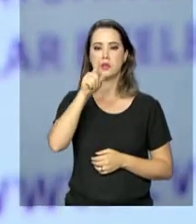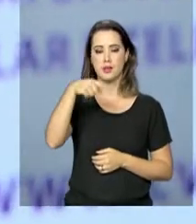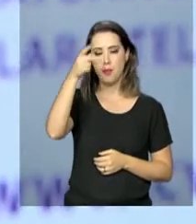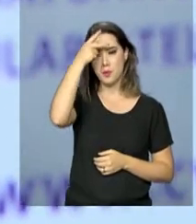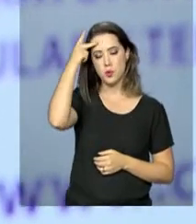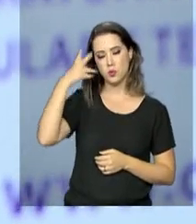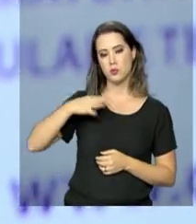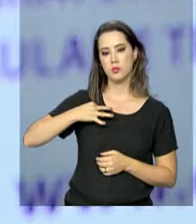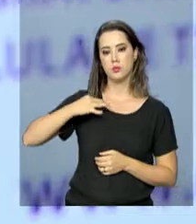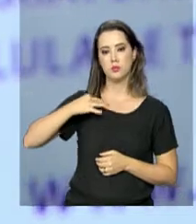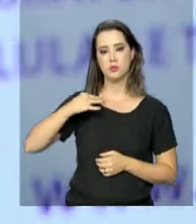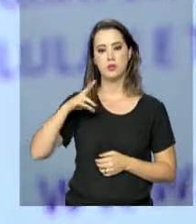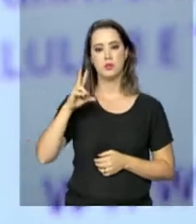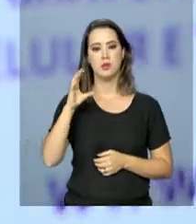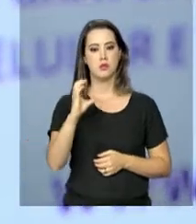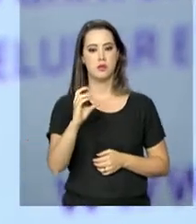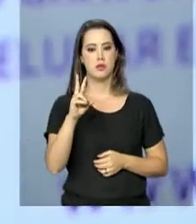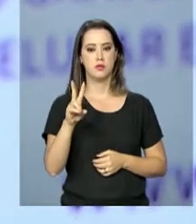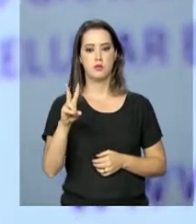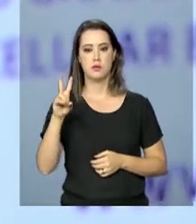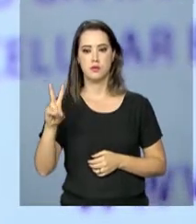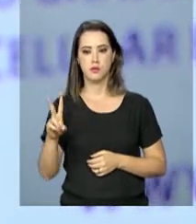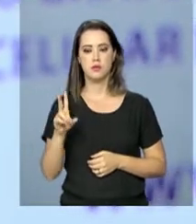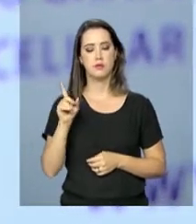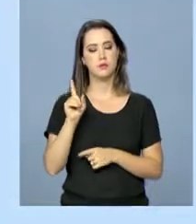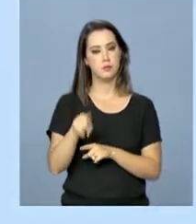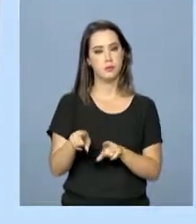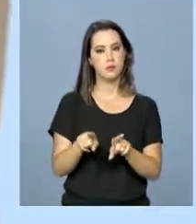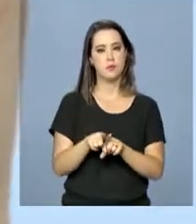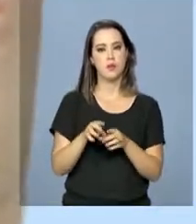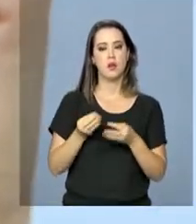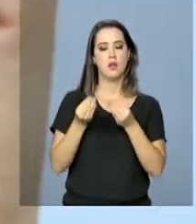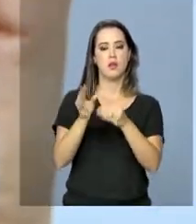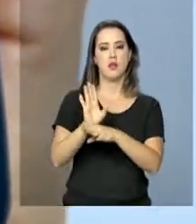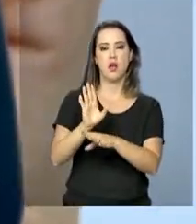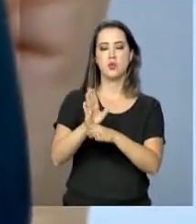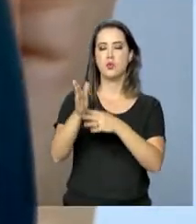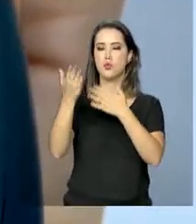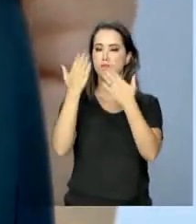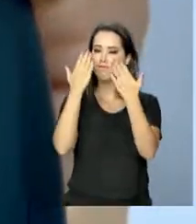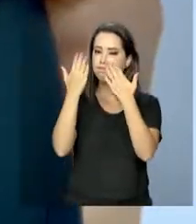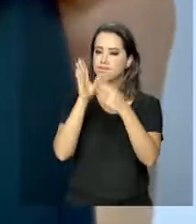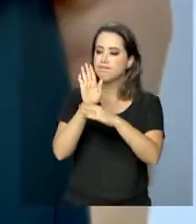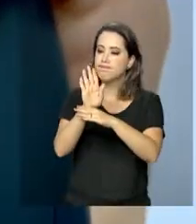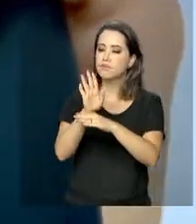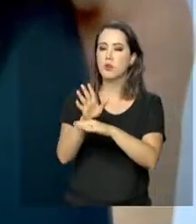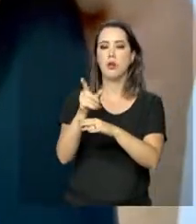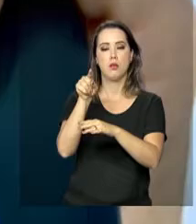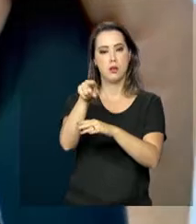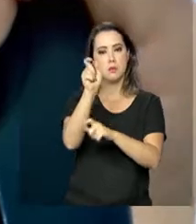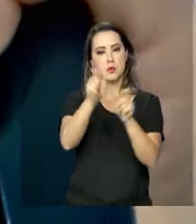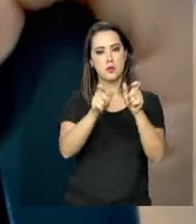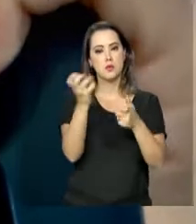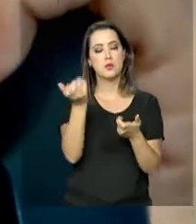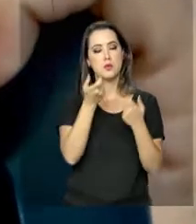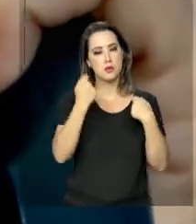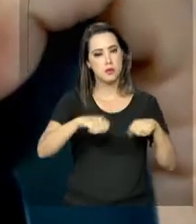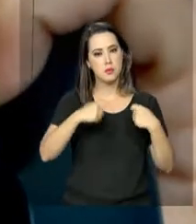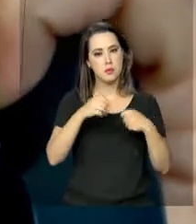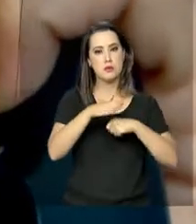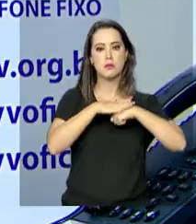do cvv o centro de valorização da vida que dá apoio emocional a todas as pessoas que querem e precisam